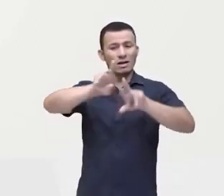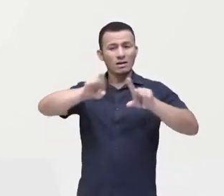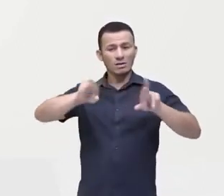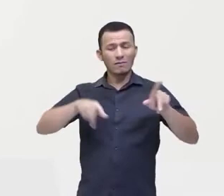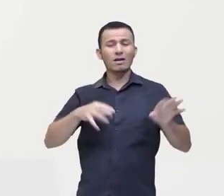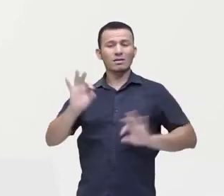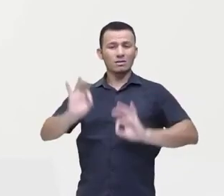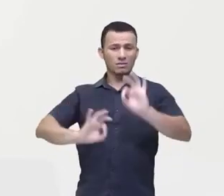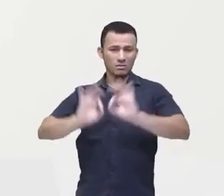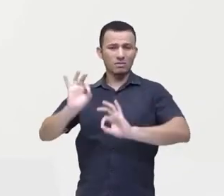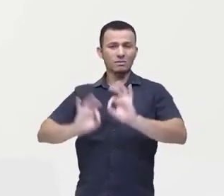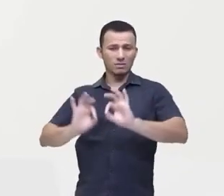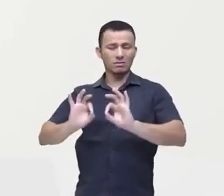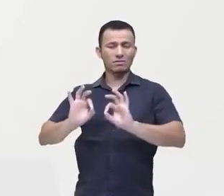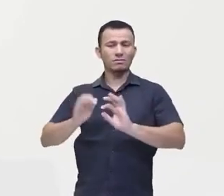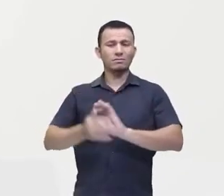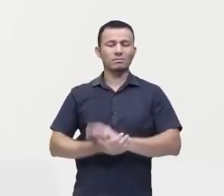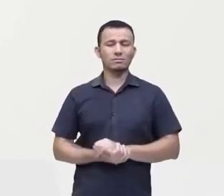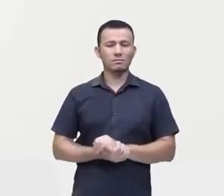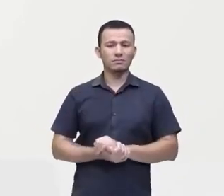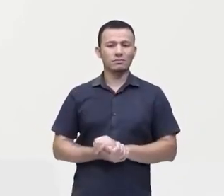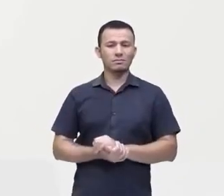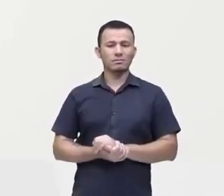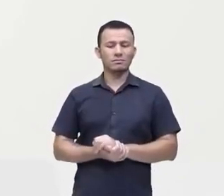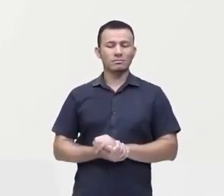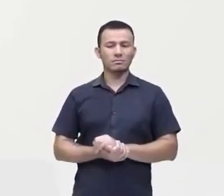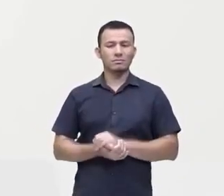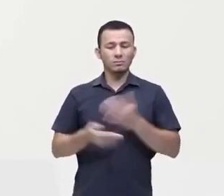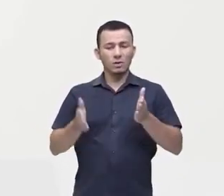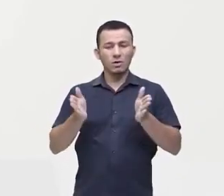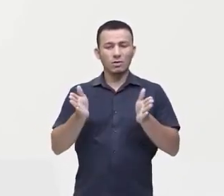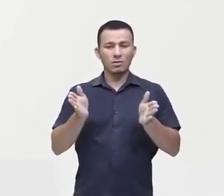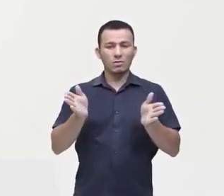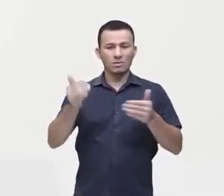Já tem outro lado aqui, ó. Está dividida ao meio a sala.